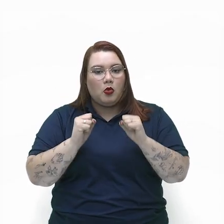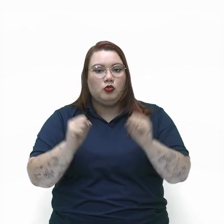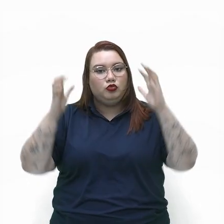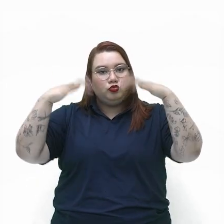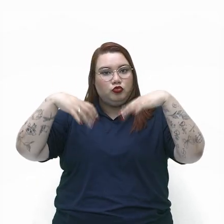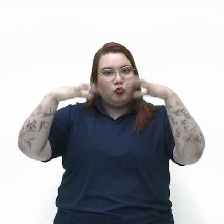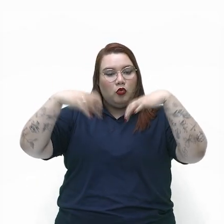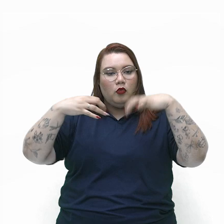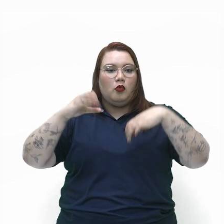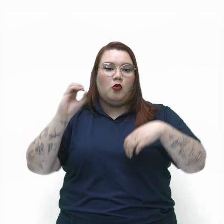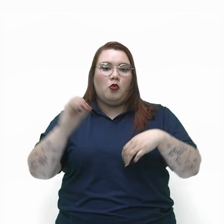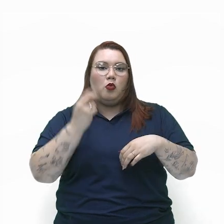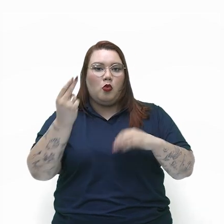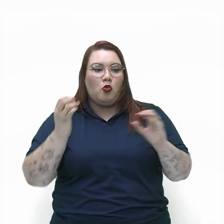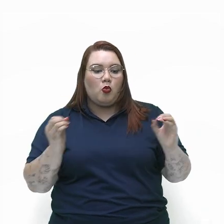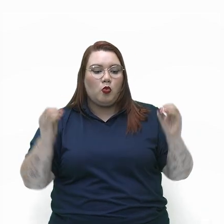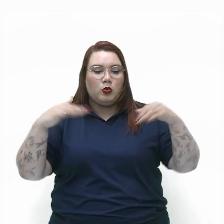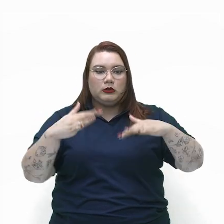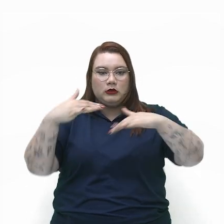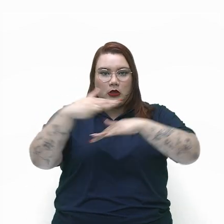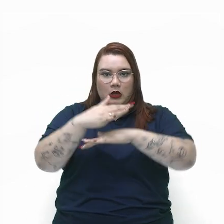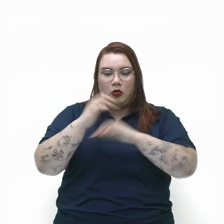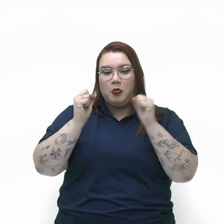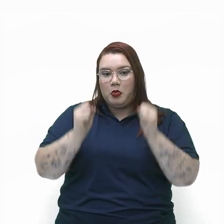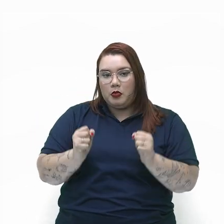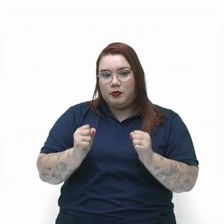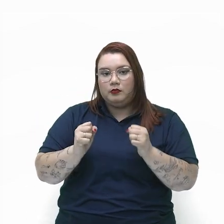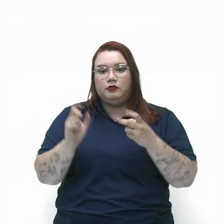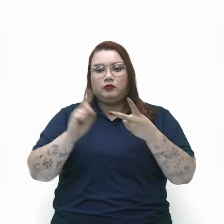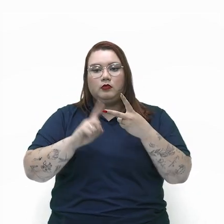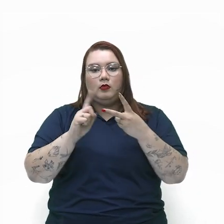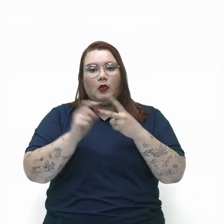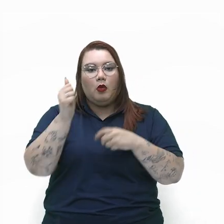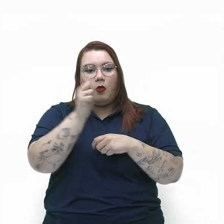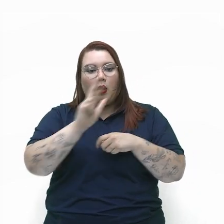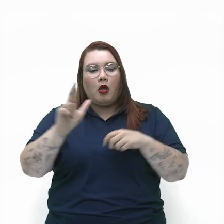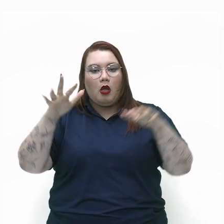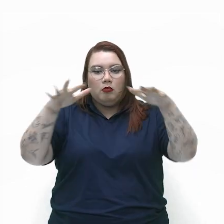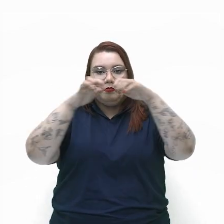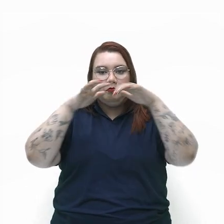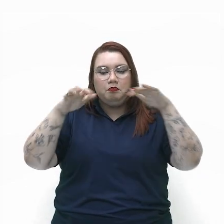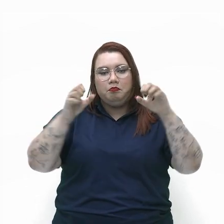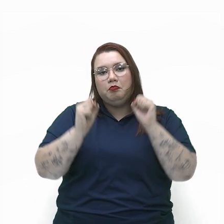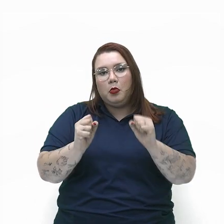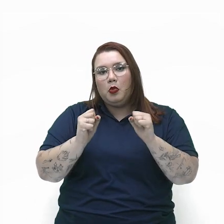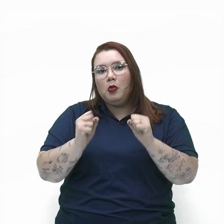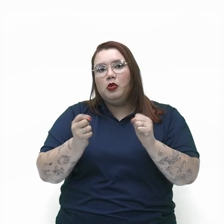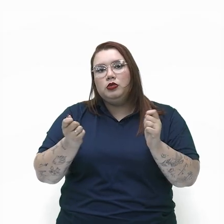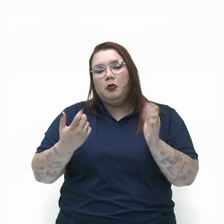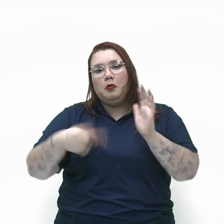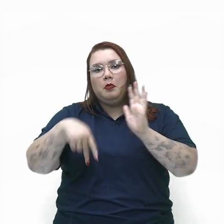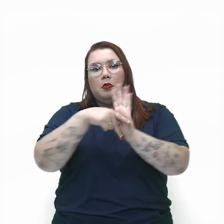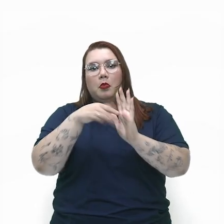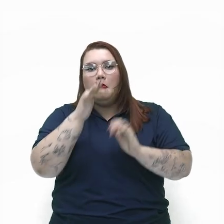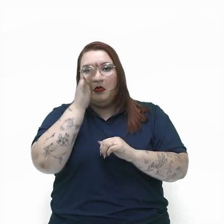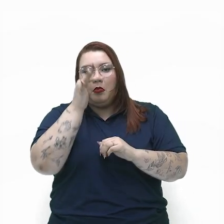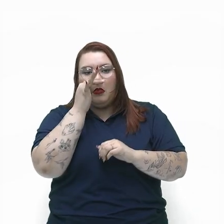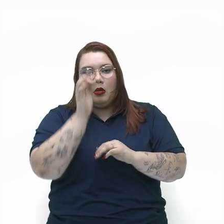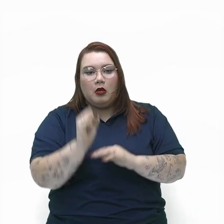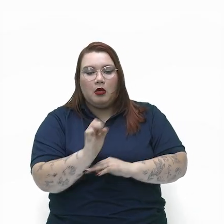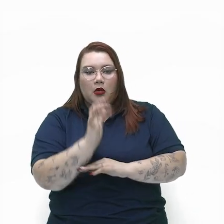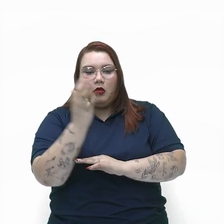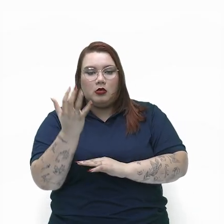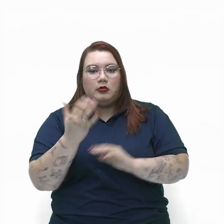vapor d'água, porque pode chover ou ter oceanos, por exemplo, oxigênio em quantidade suficiente, porque pode ser que